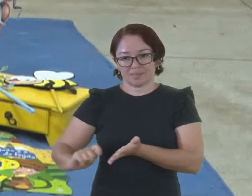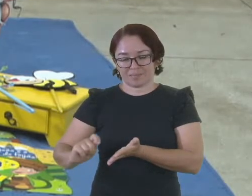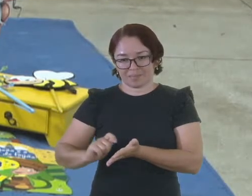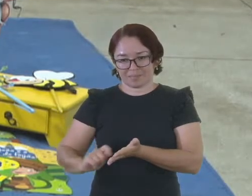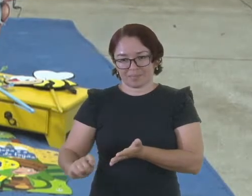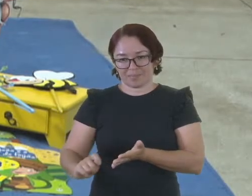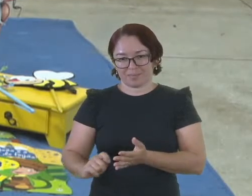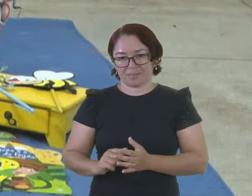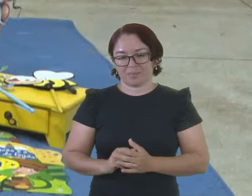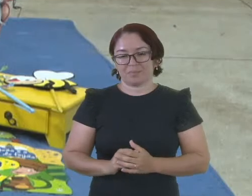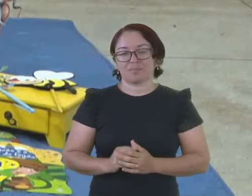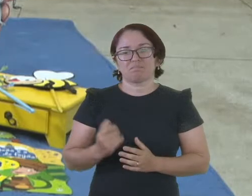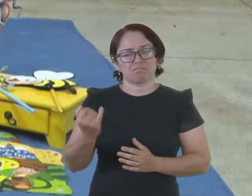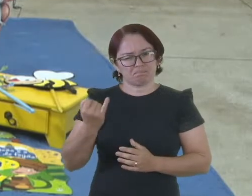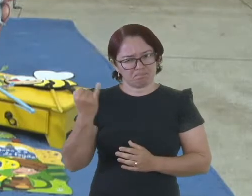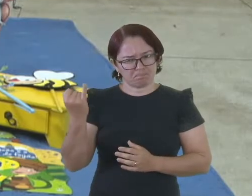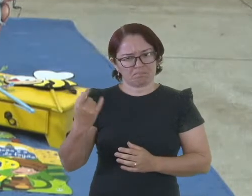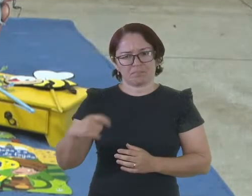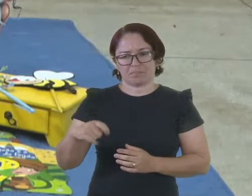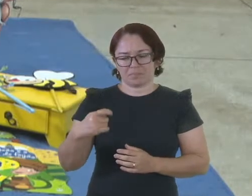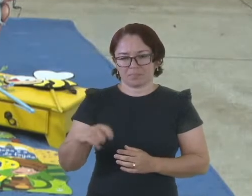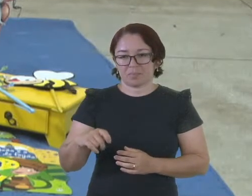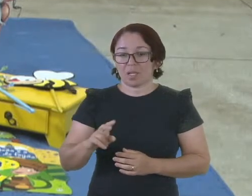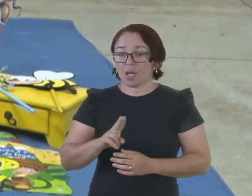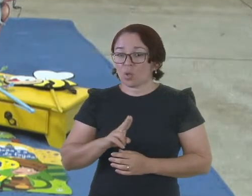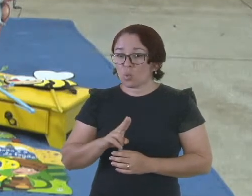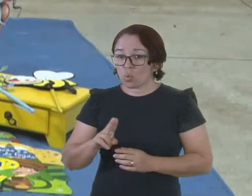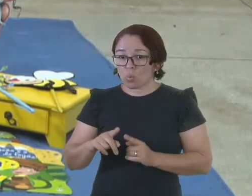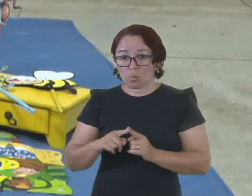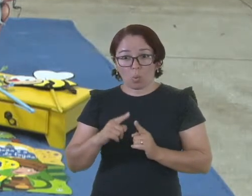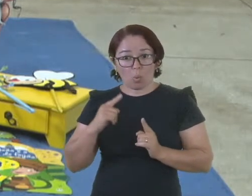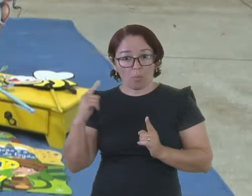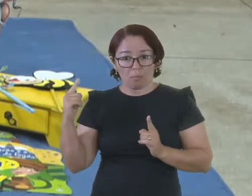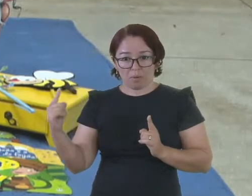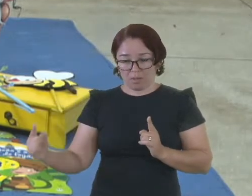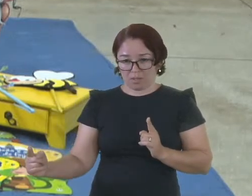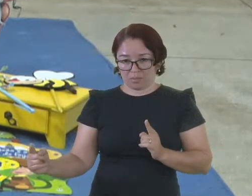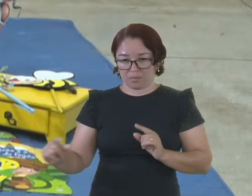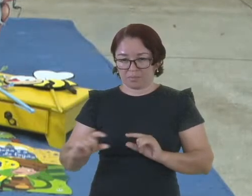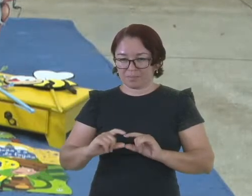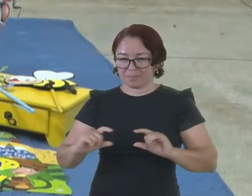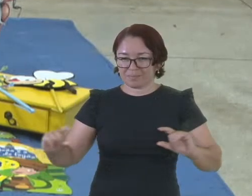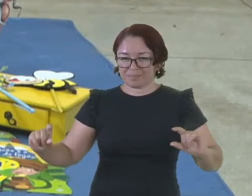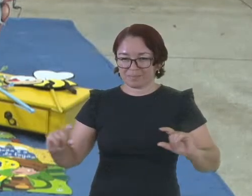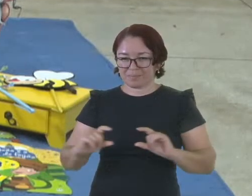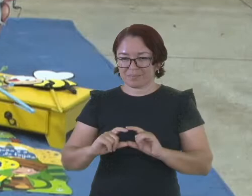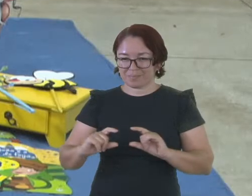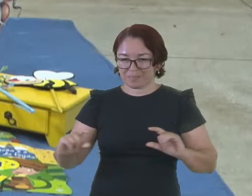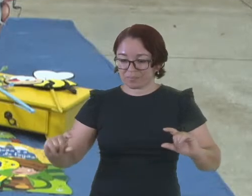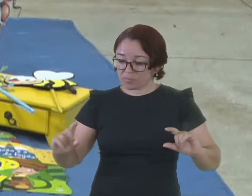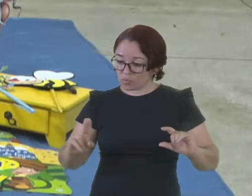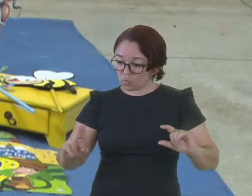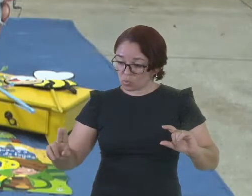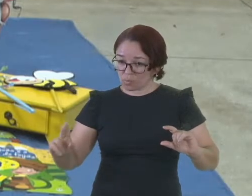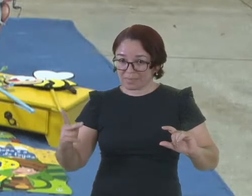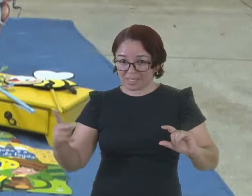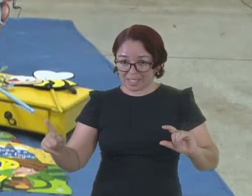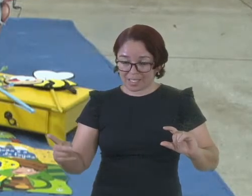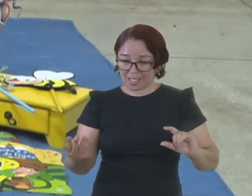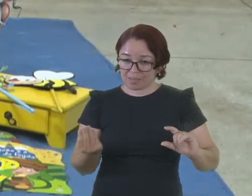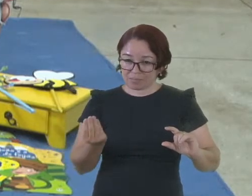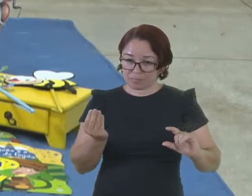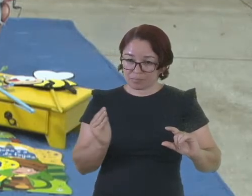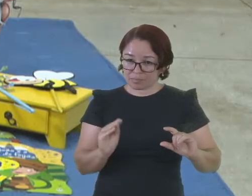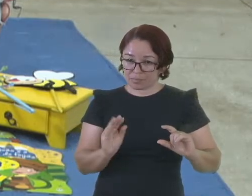seu nome. E o seu nome completo. Faça uma ficha com o nome da criança completo e dê